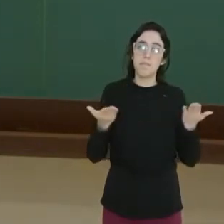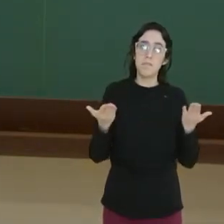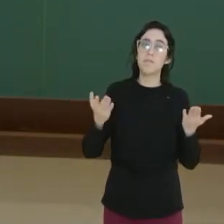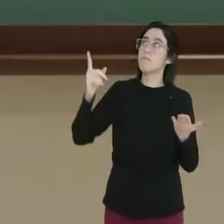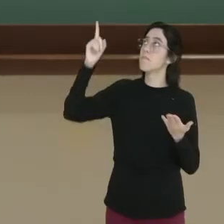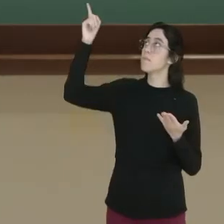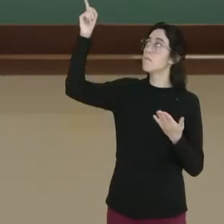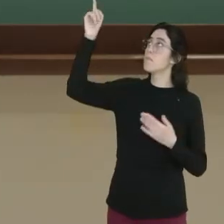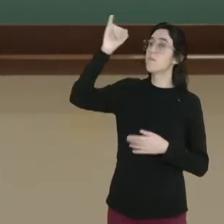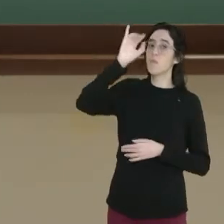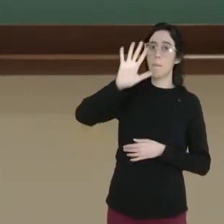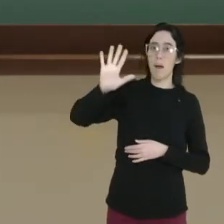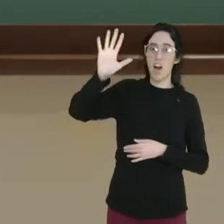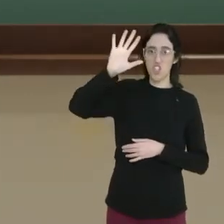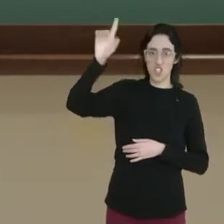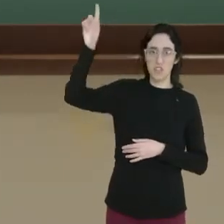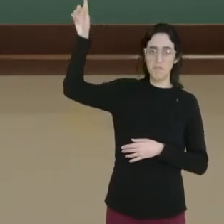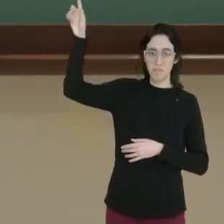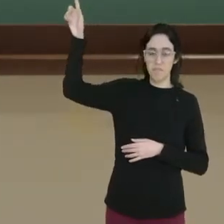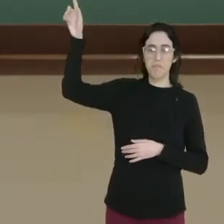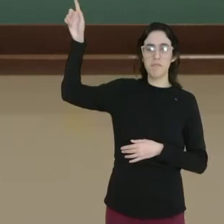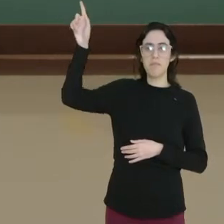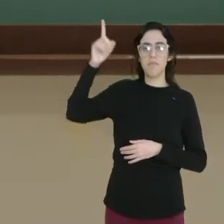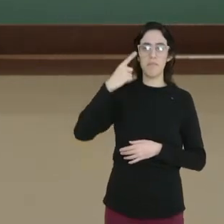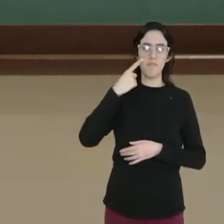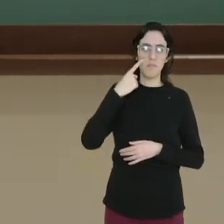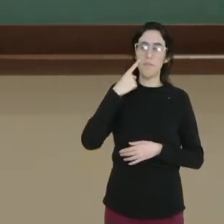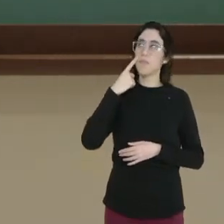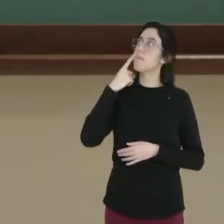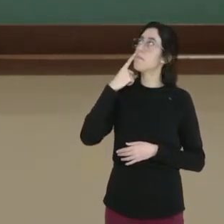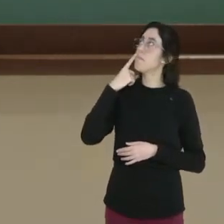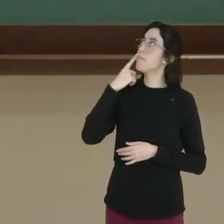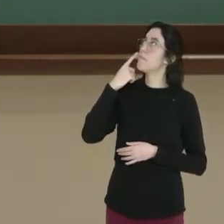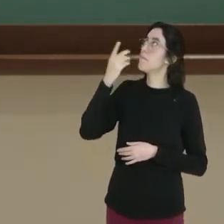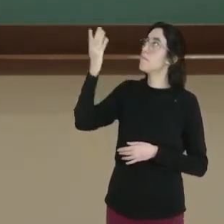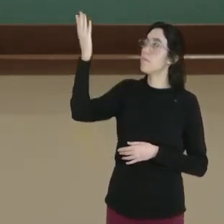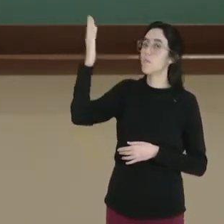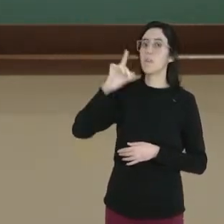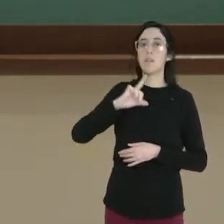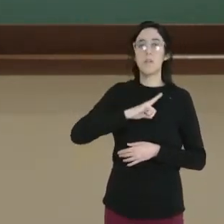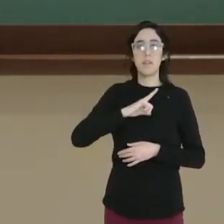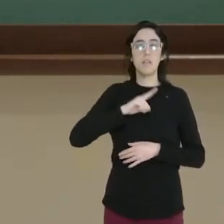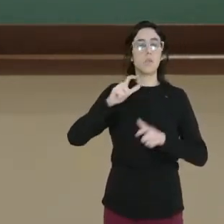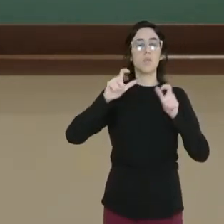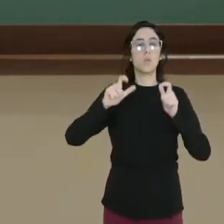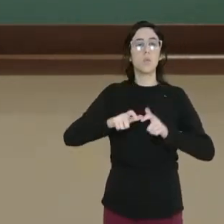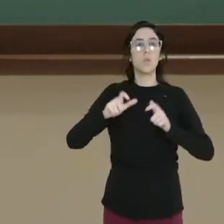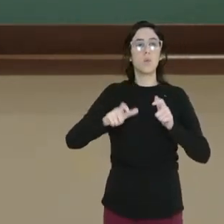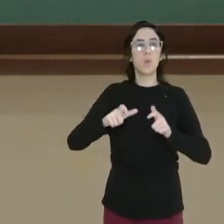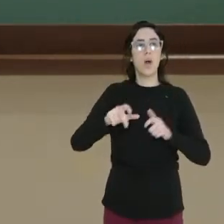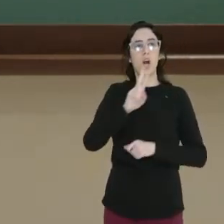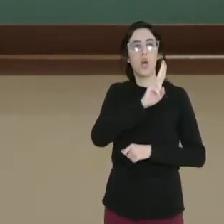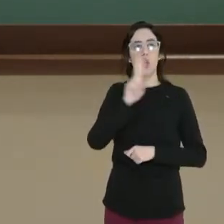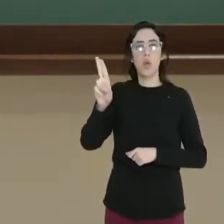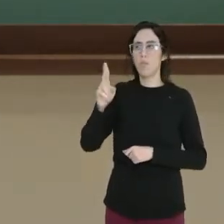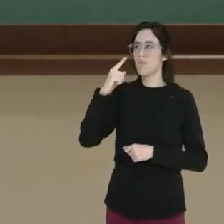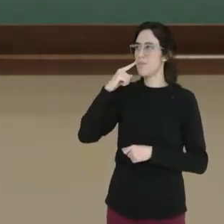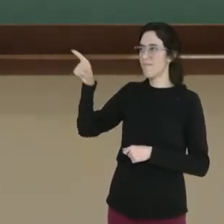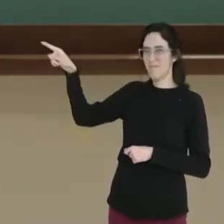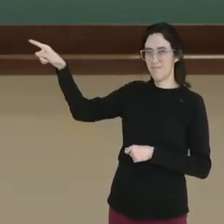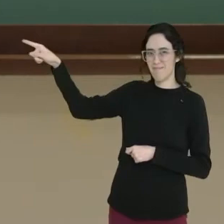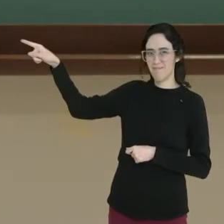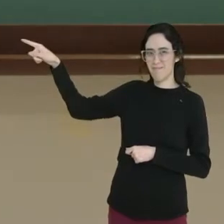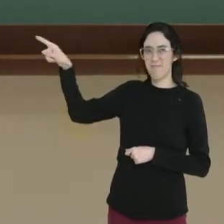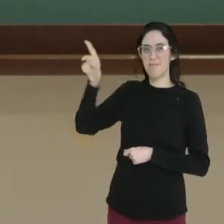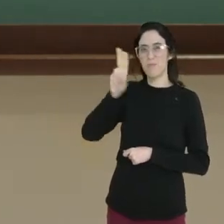de Maquiavel, então aí essa imagem ela está na Galeria degli Uffizi, em Florença,